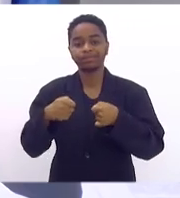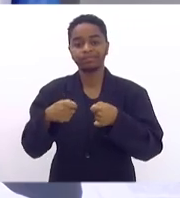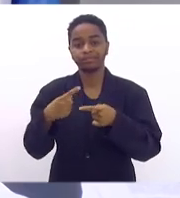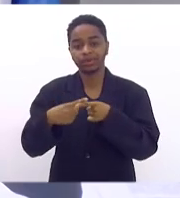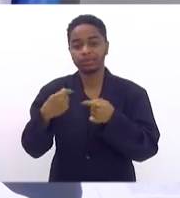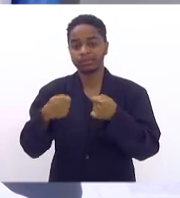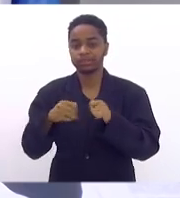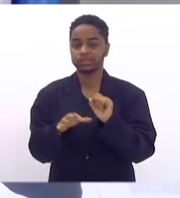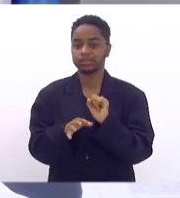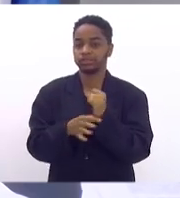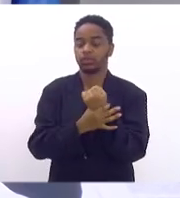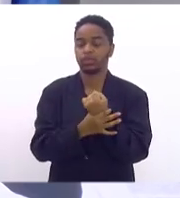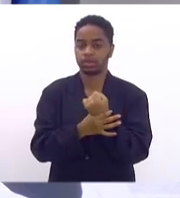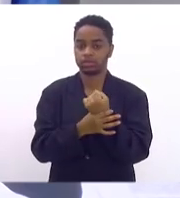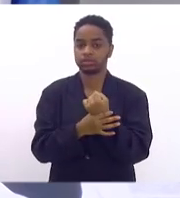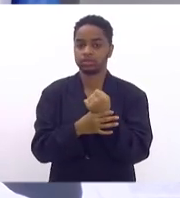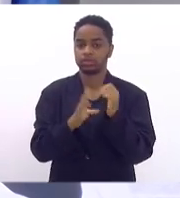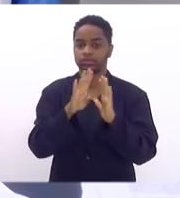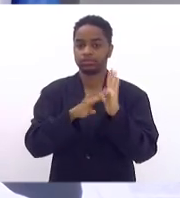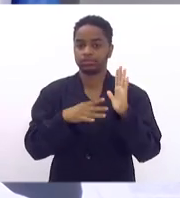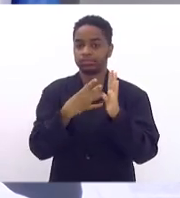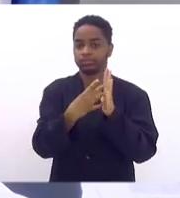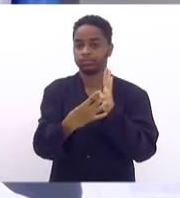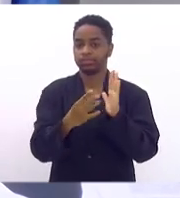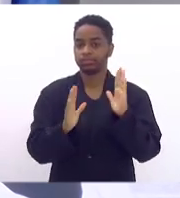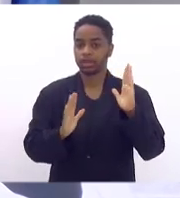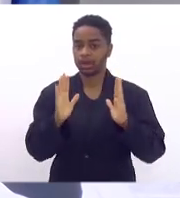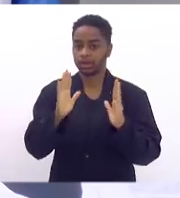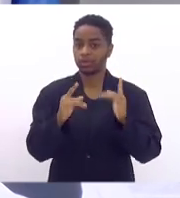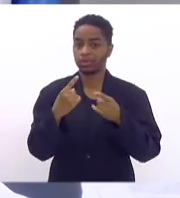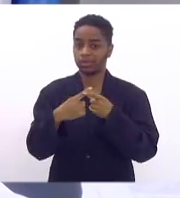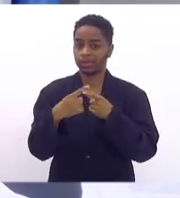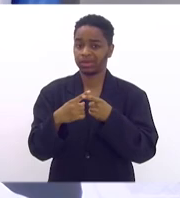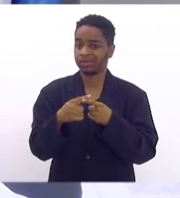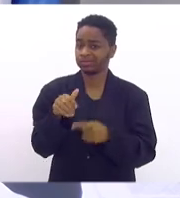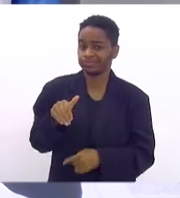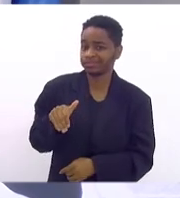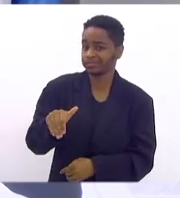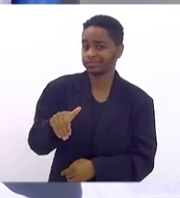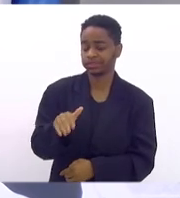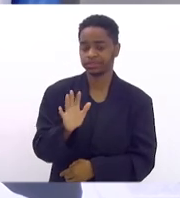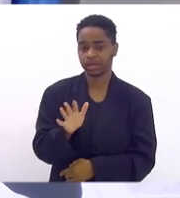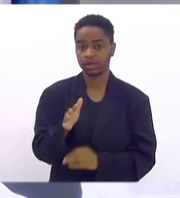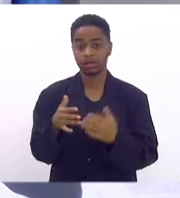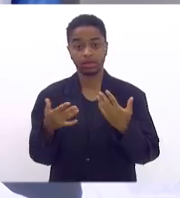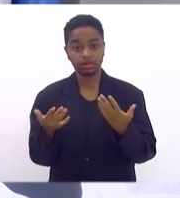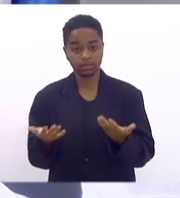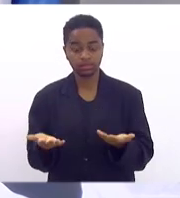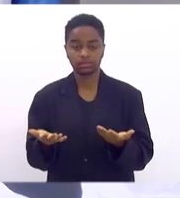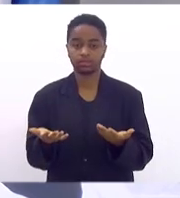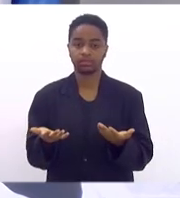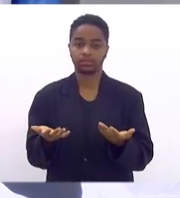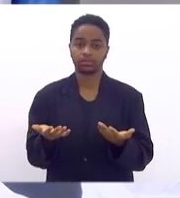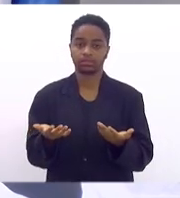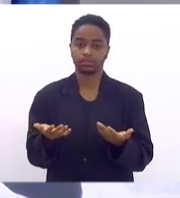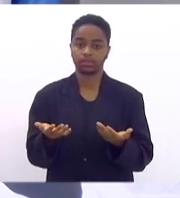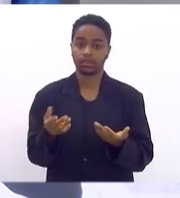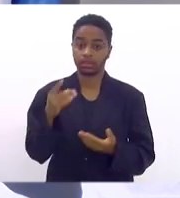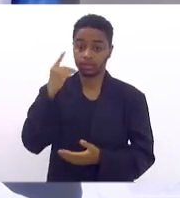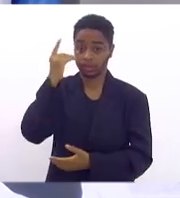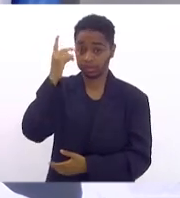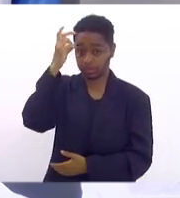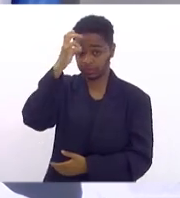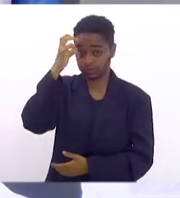segurança diante dos prazos que estão extremamente apertados. Então, nesse sentido, deputada